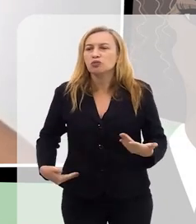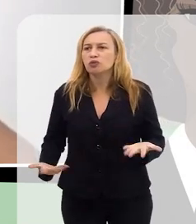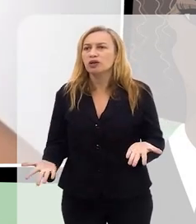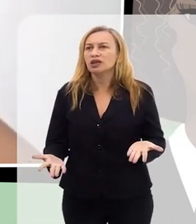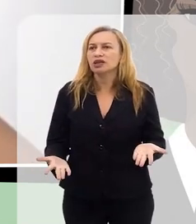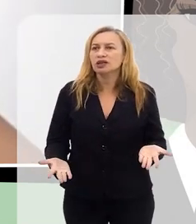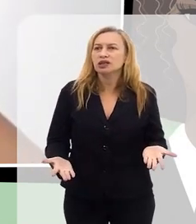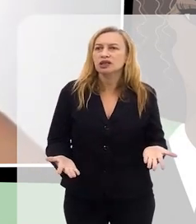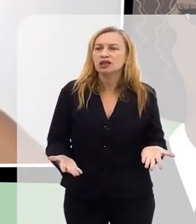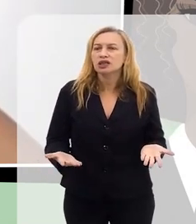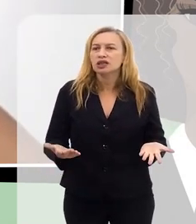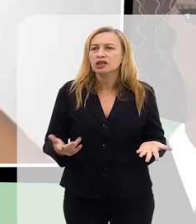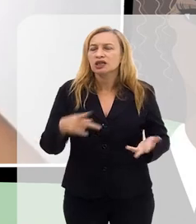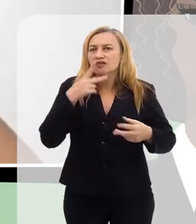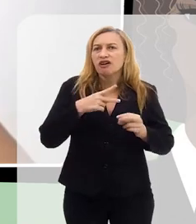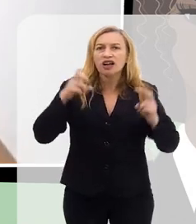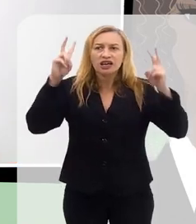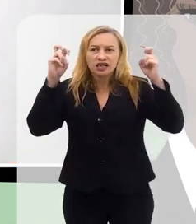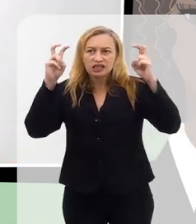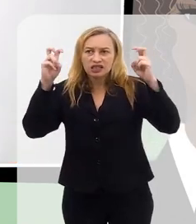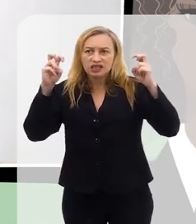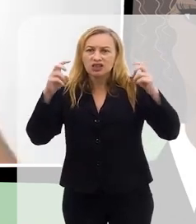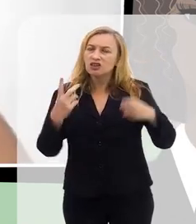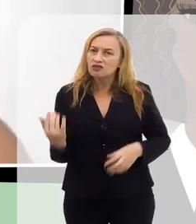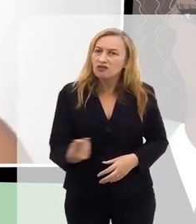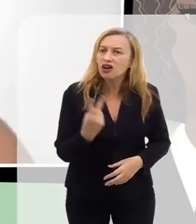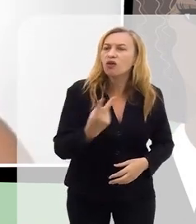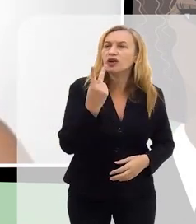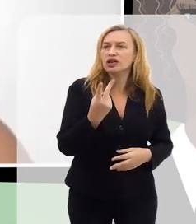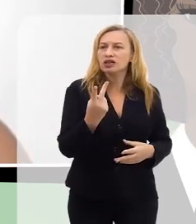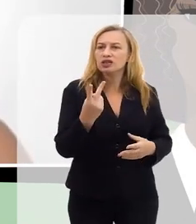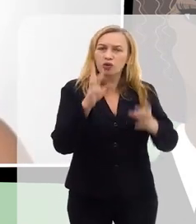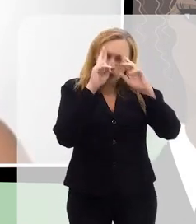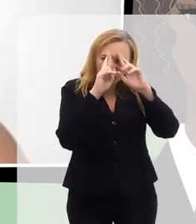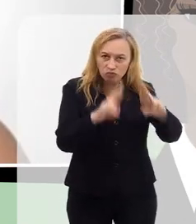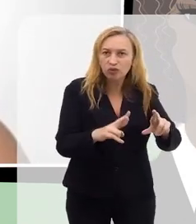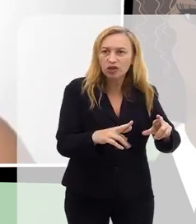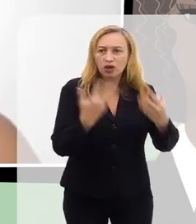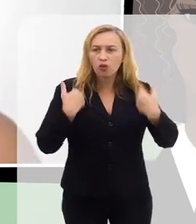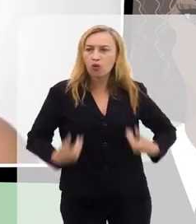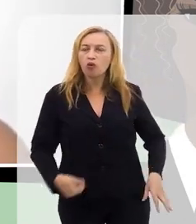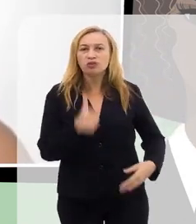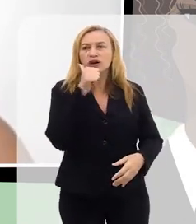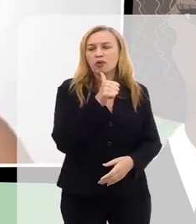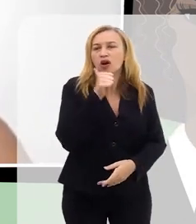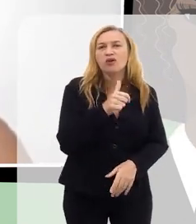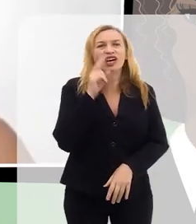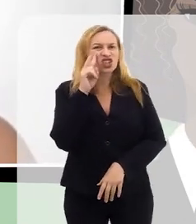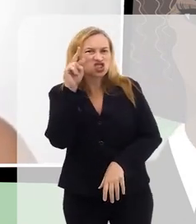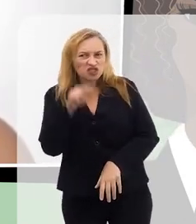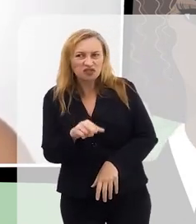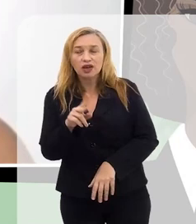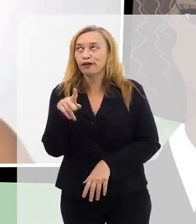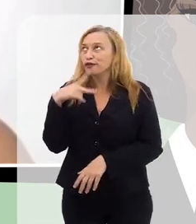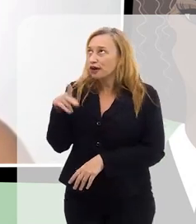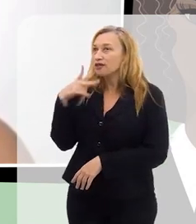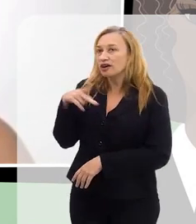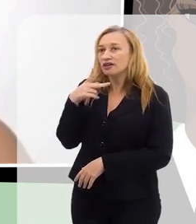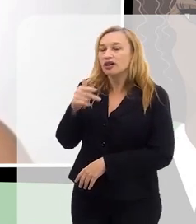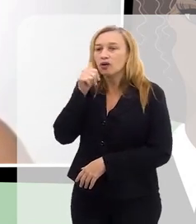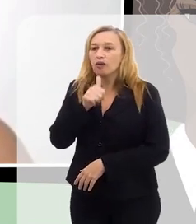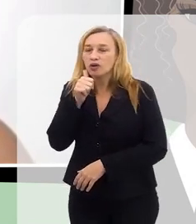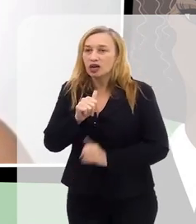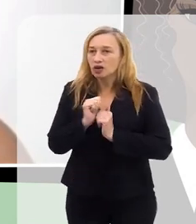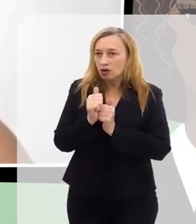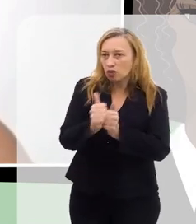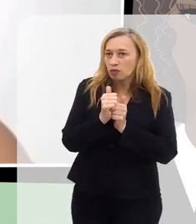públicas que toquem nesse assunto e que priorizem, né, o respeito ao corpo da mulher. O que a gente vê e que eu falo